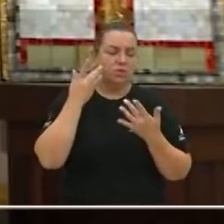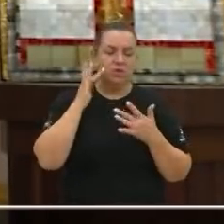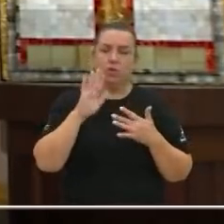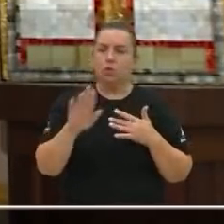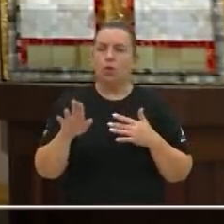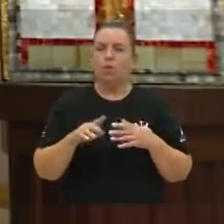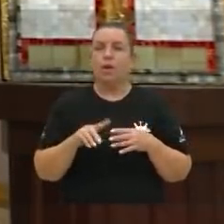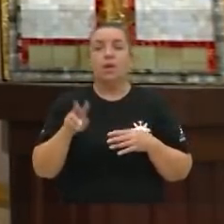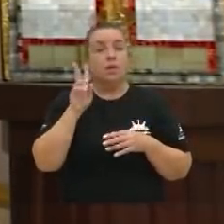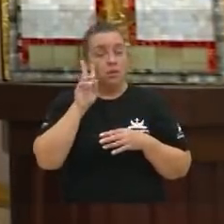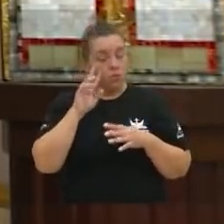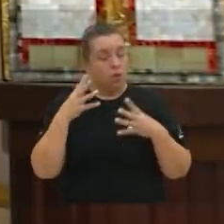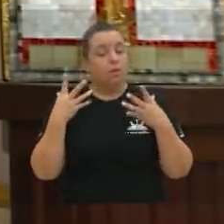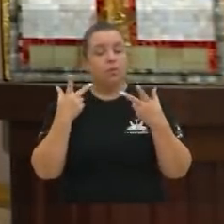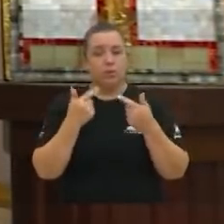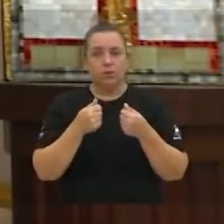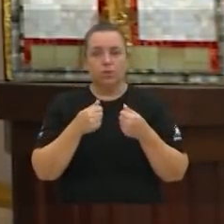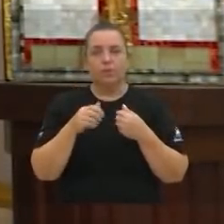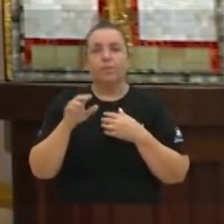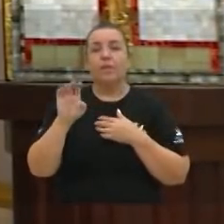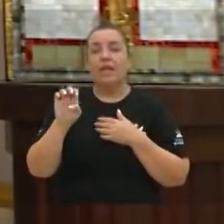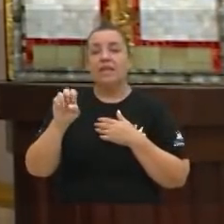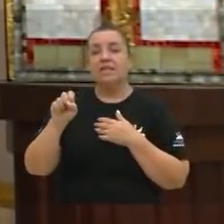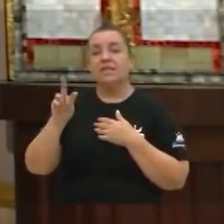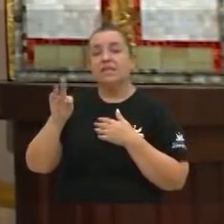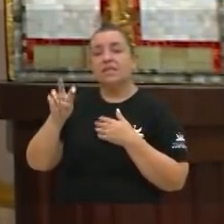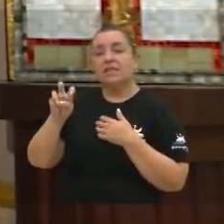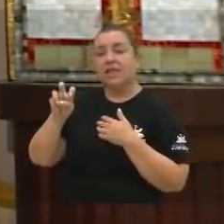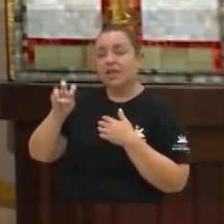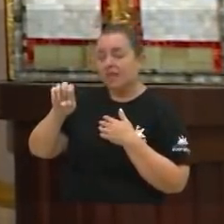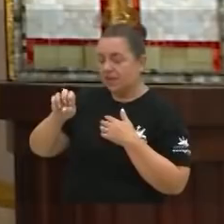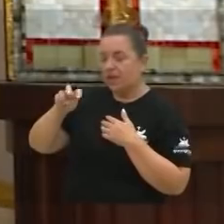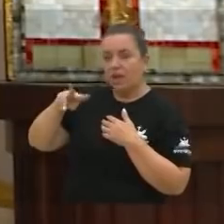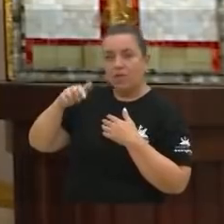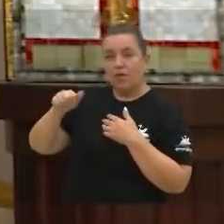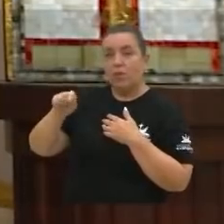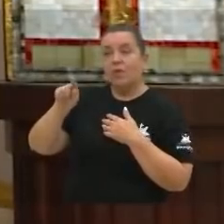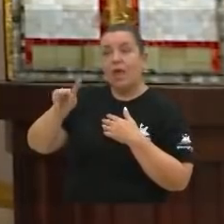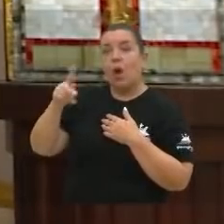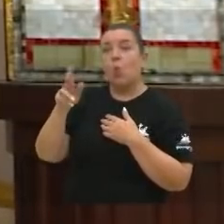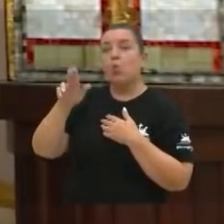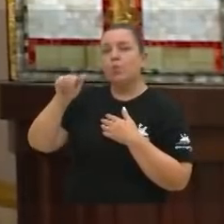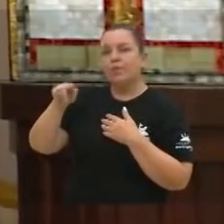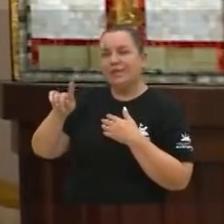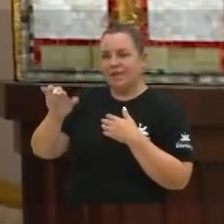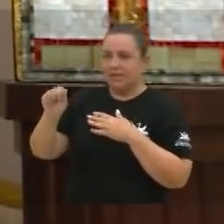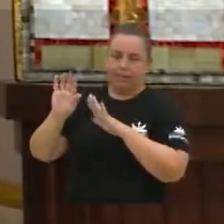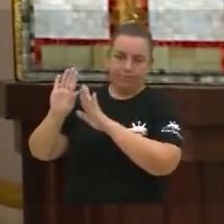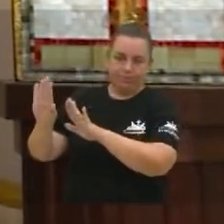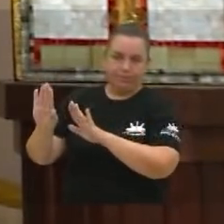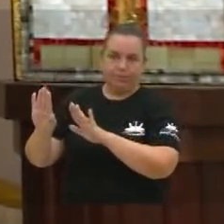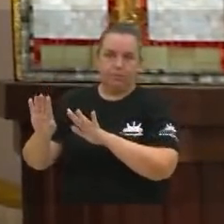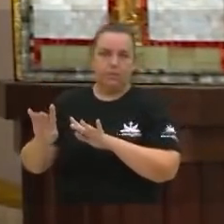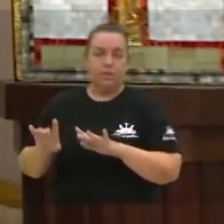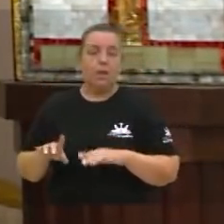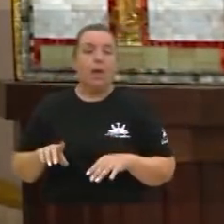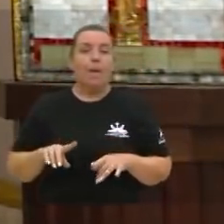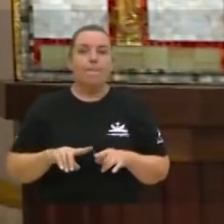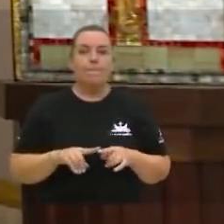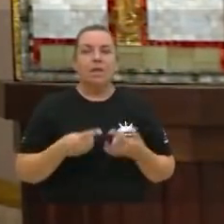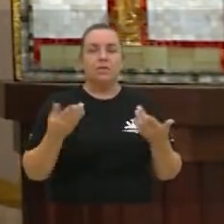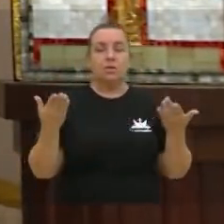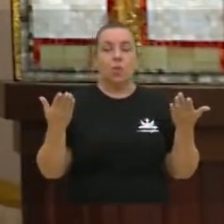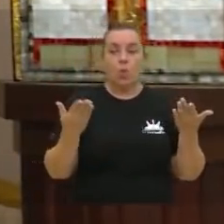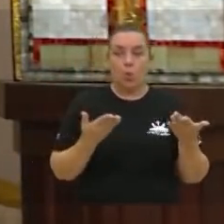que tem uma história ali Estêvão da Hungria o que inclusive para nós não quer dizer muito